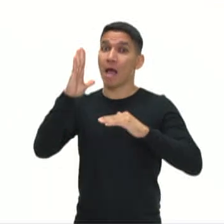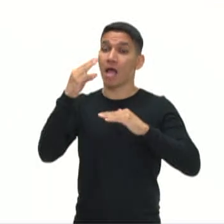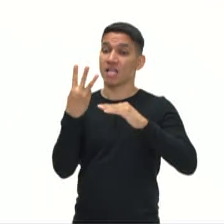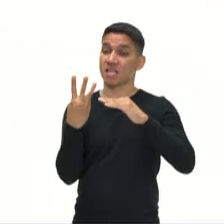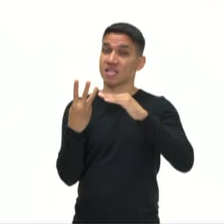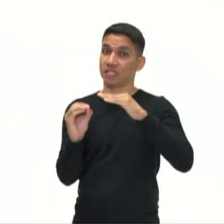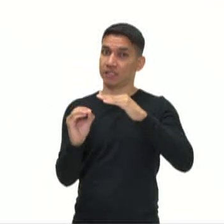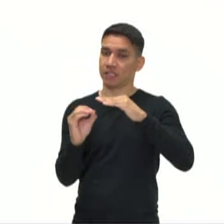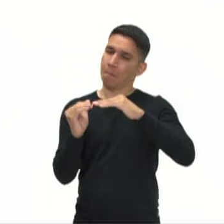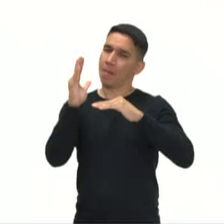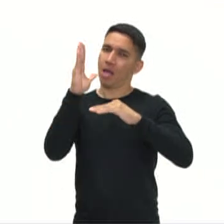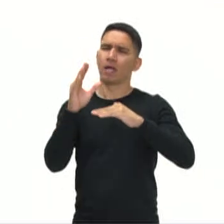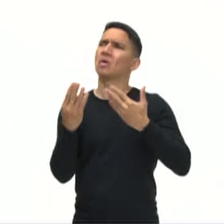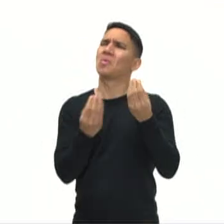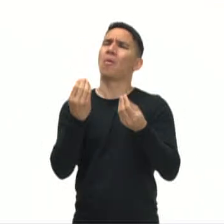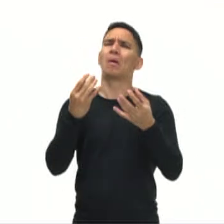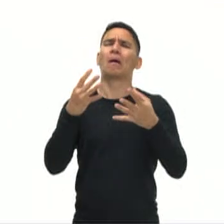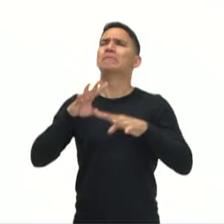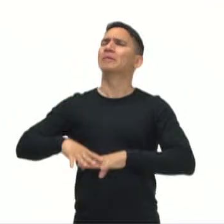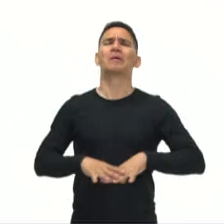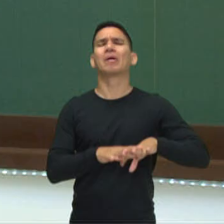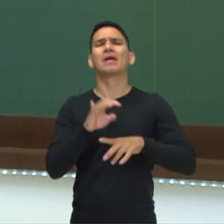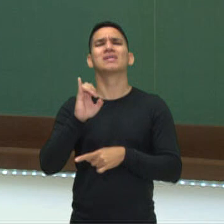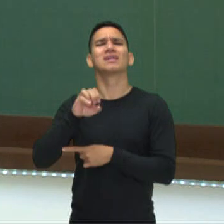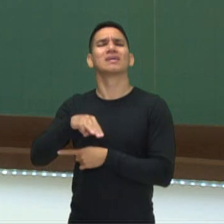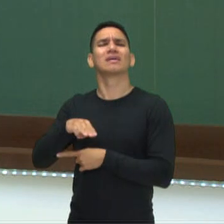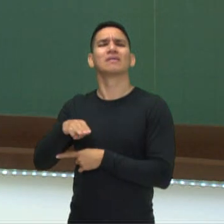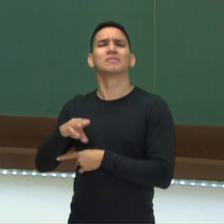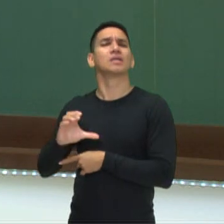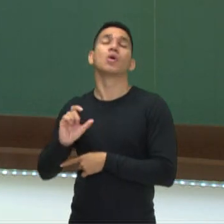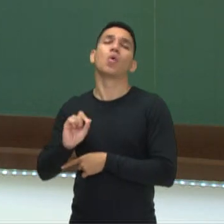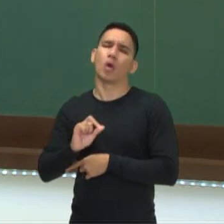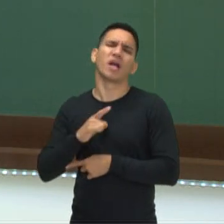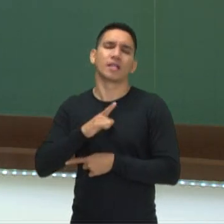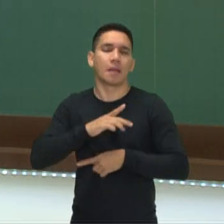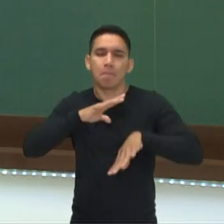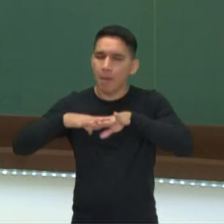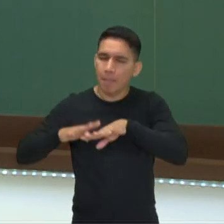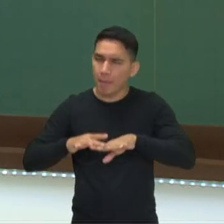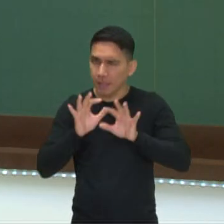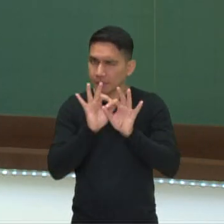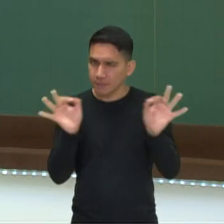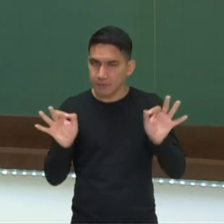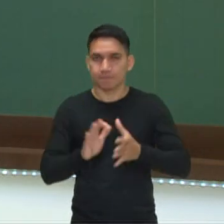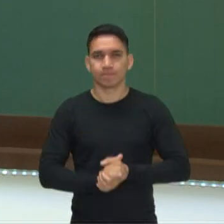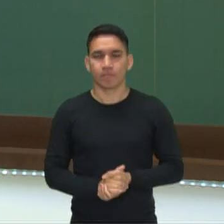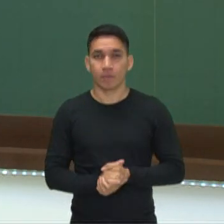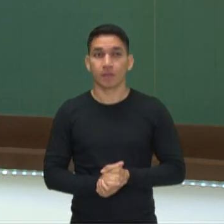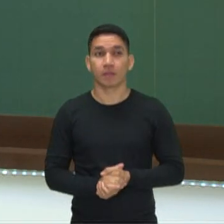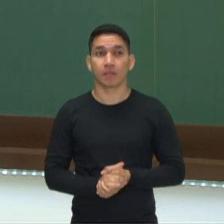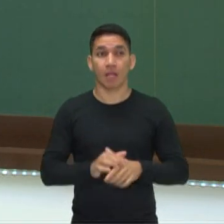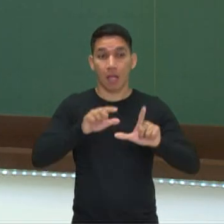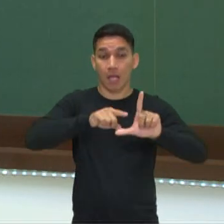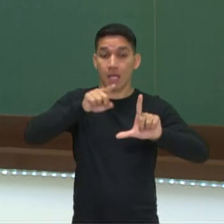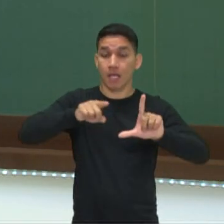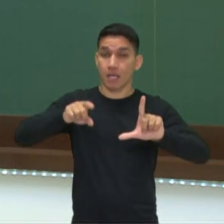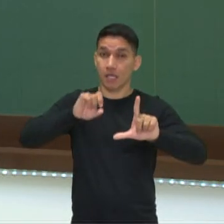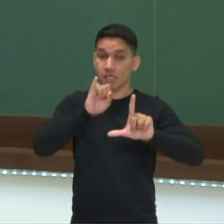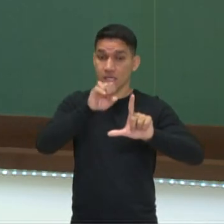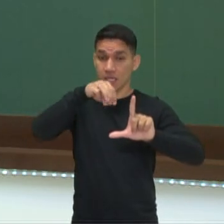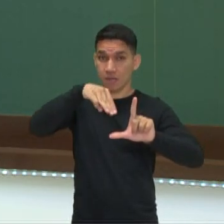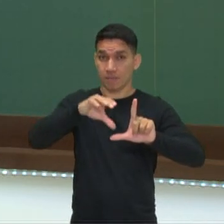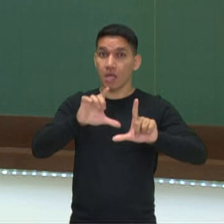mas como que se pode calcular o IMC? Então a gente tem uma continha bem simples aqui, ó. O índice de massa corporal a gente